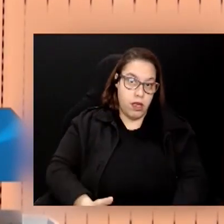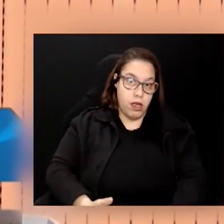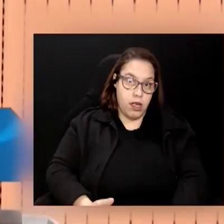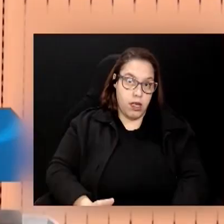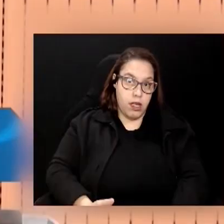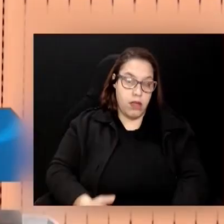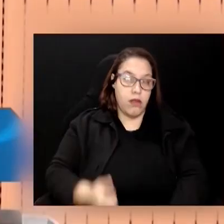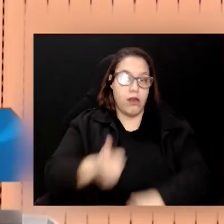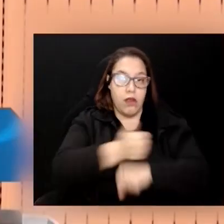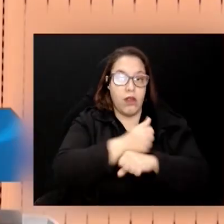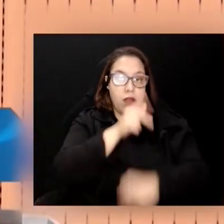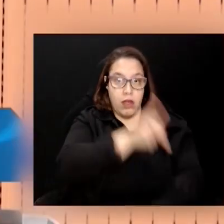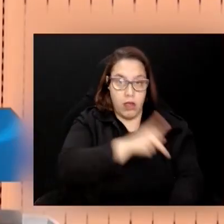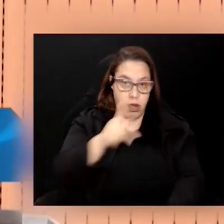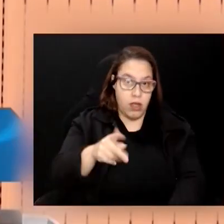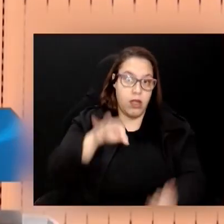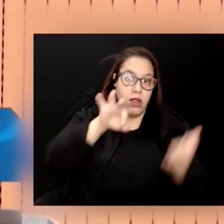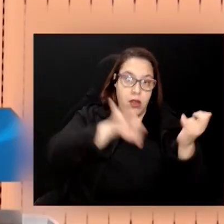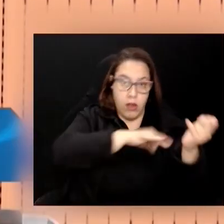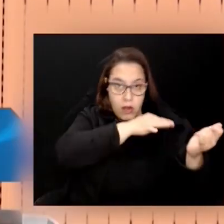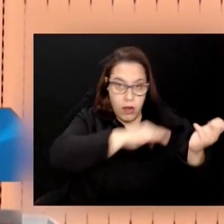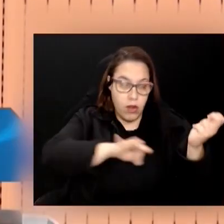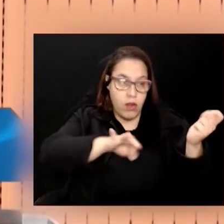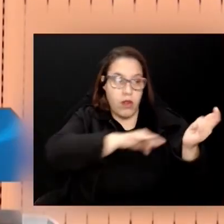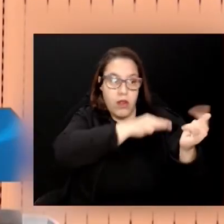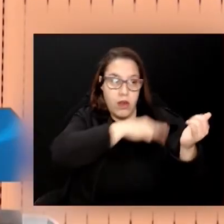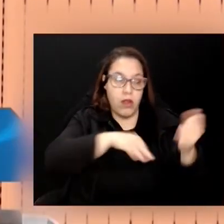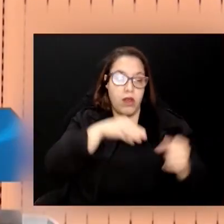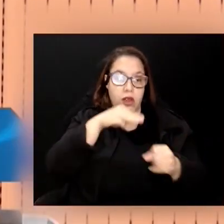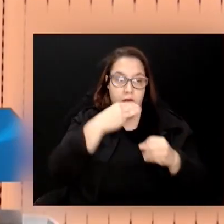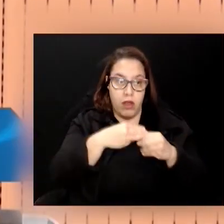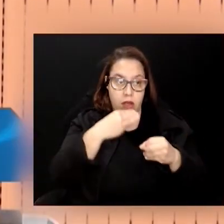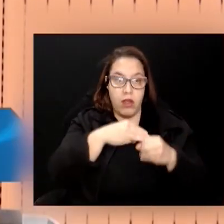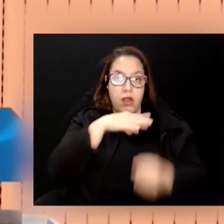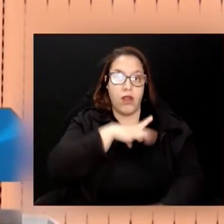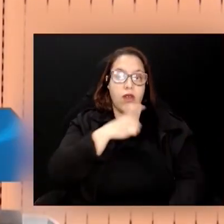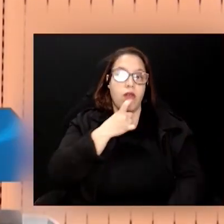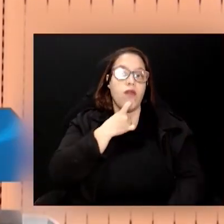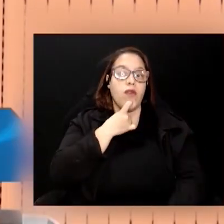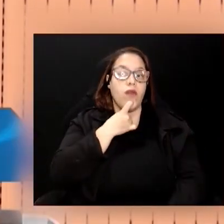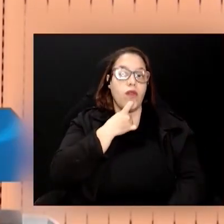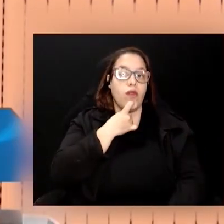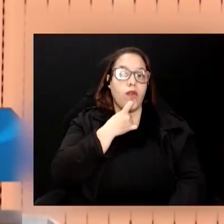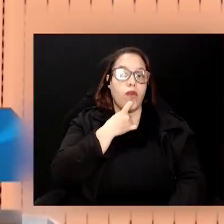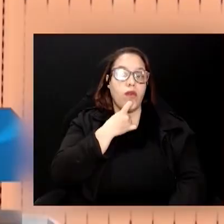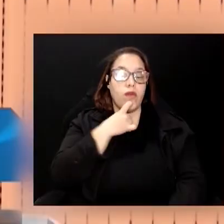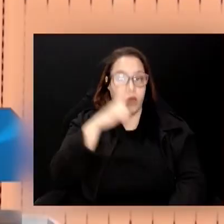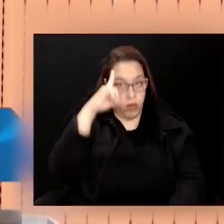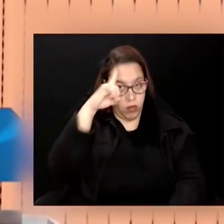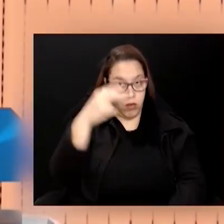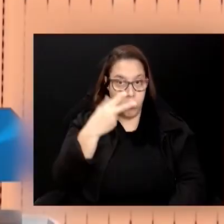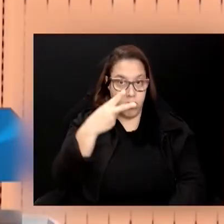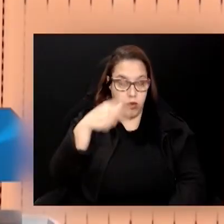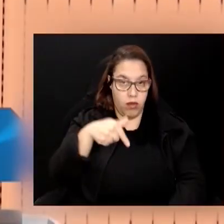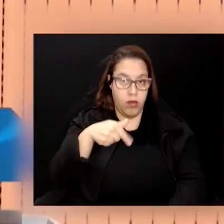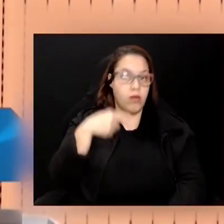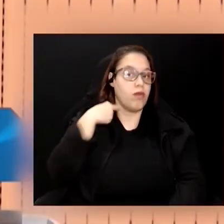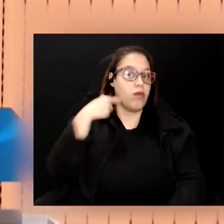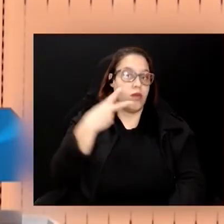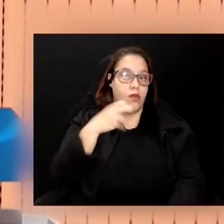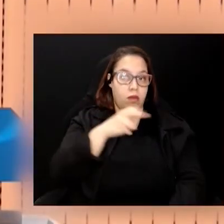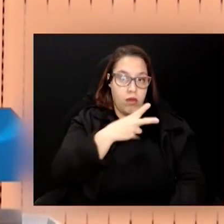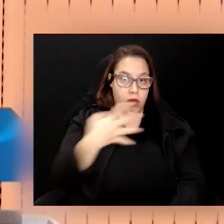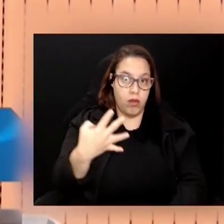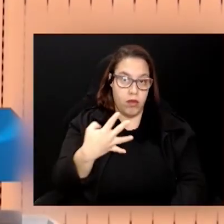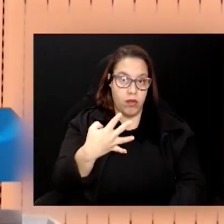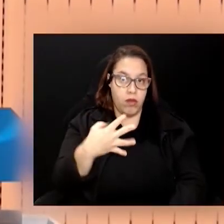da Orquestra Sinfônica Municipal de Campinas, que foi homologado no dia 27 de maio de 2024, visando o preenchimento de